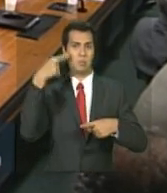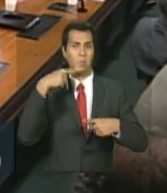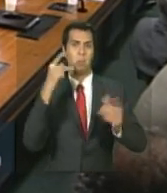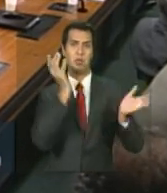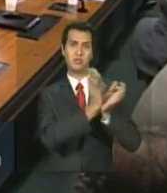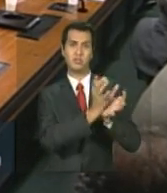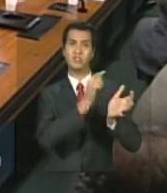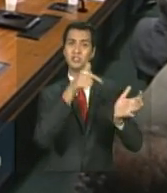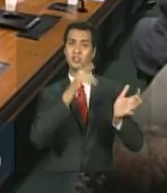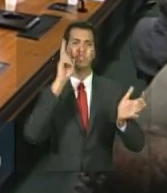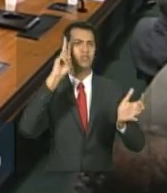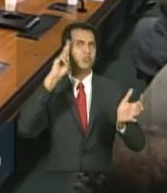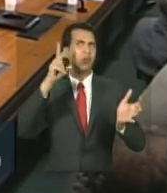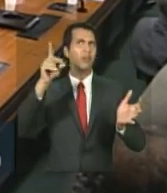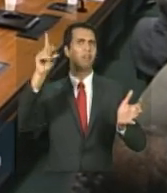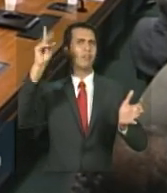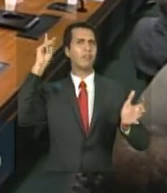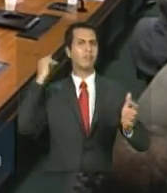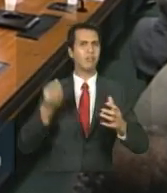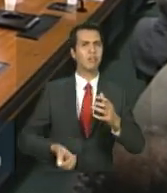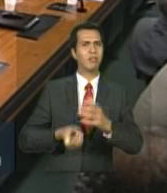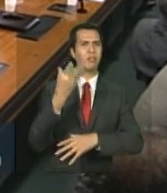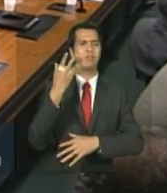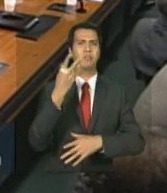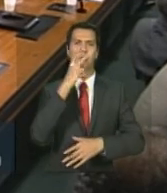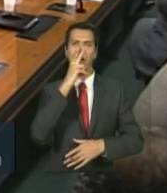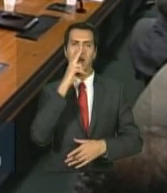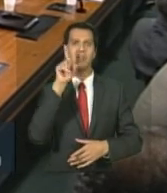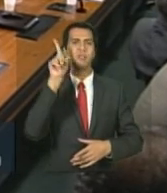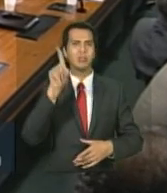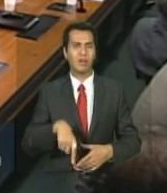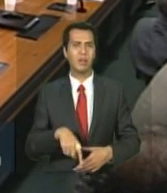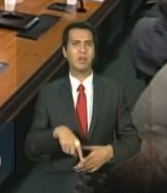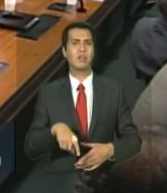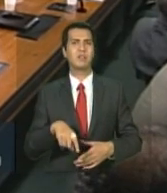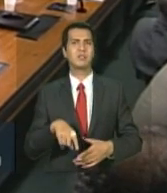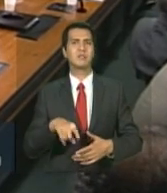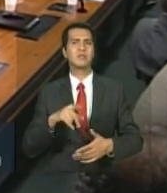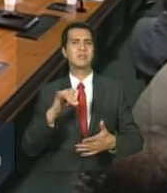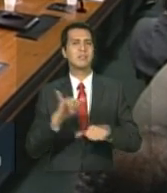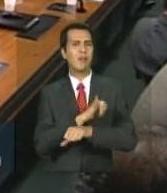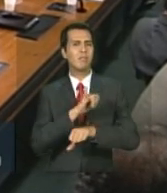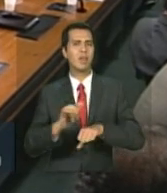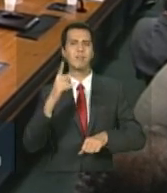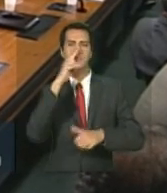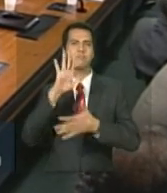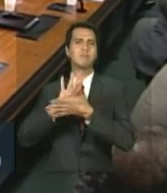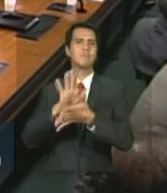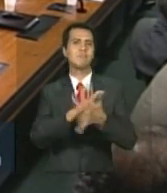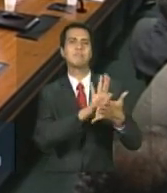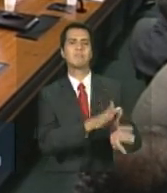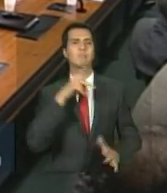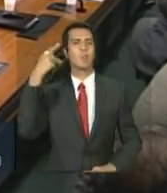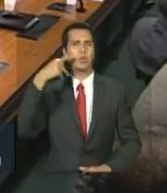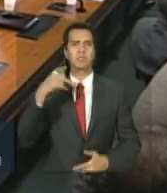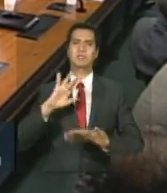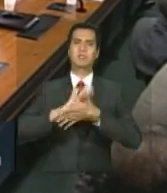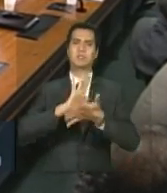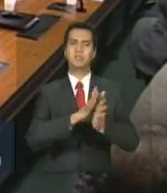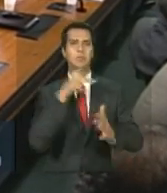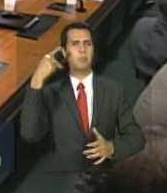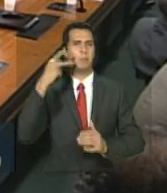história que tem, que é parte da estratégia de desqualificar os partidos, de desqualificar a política. Por